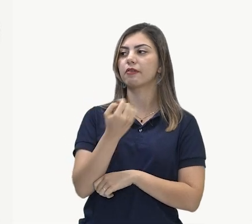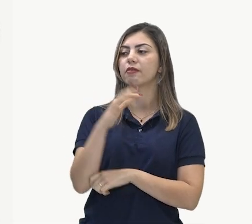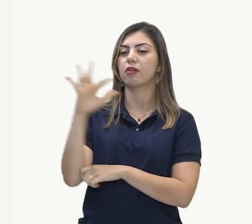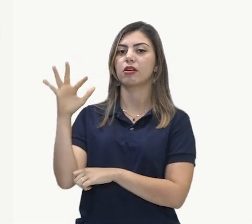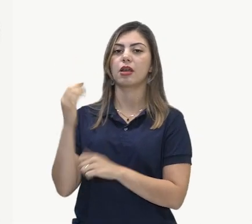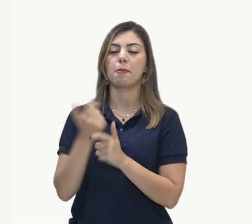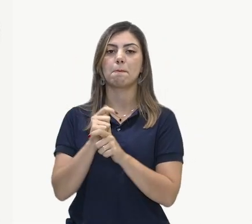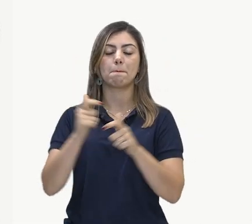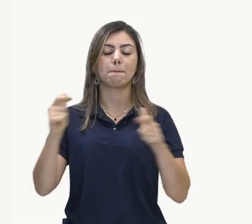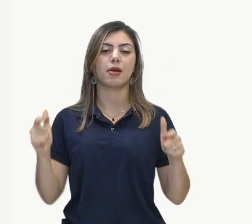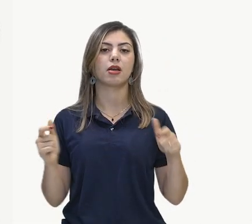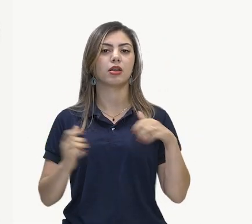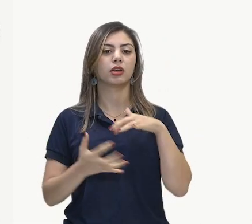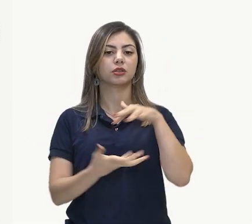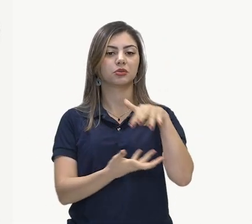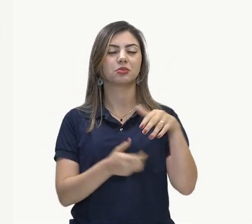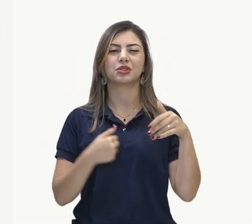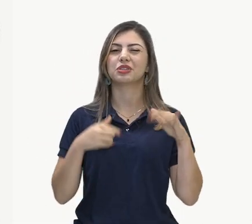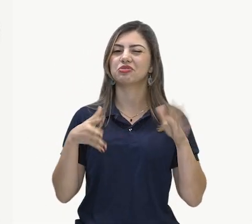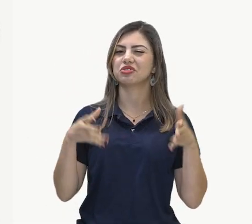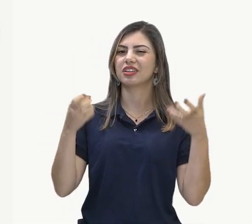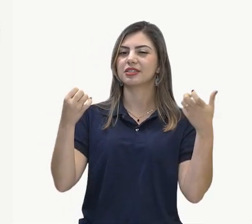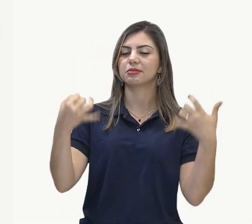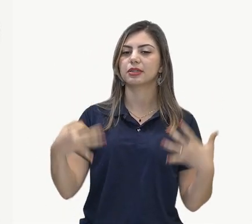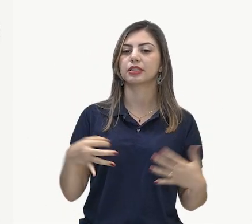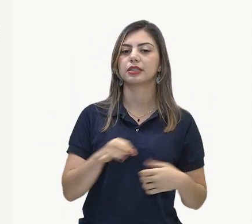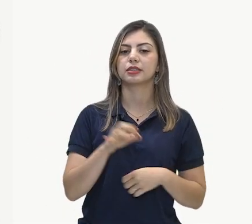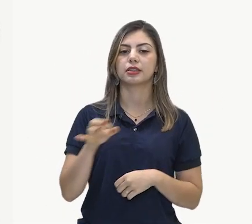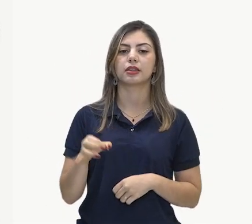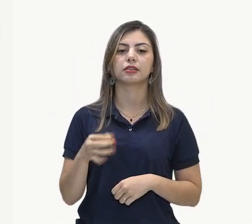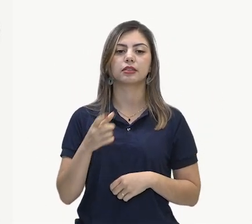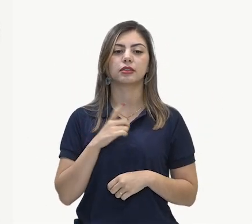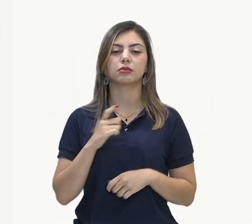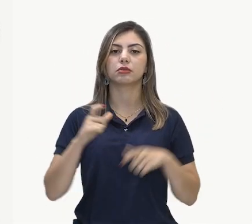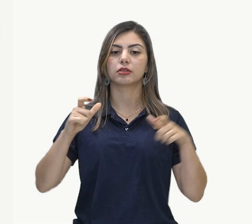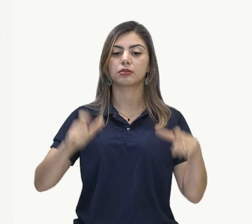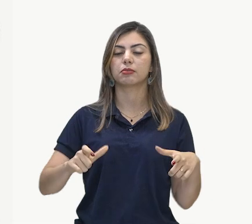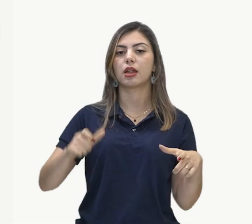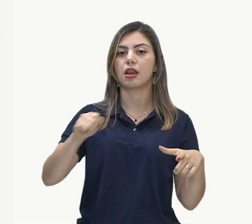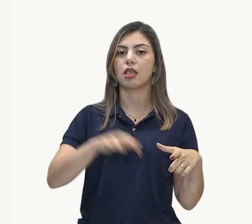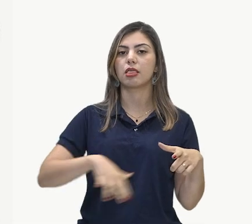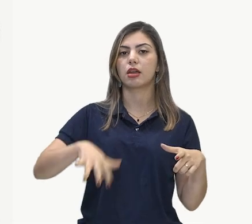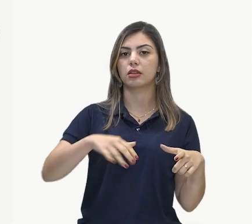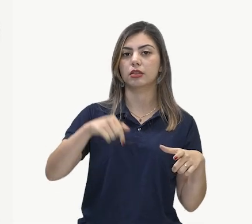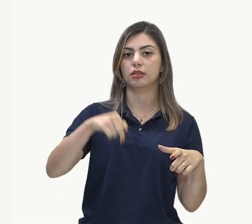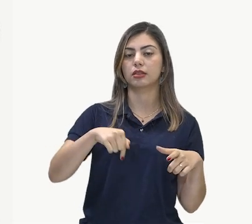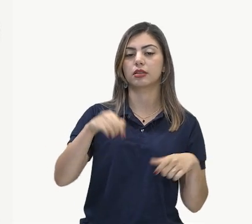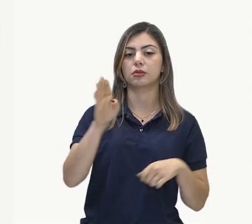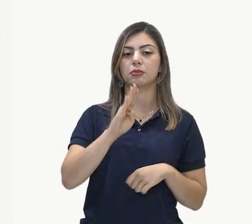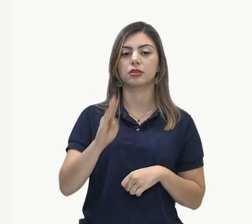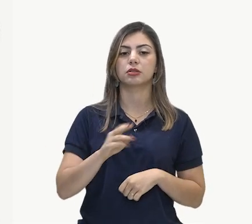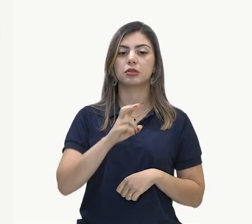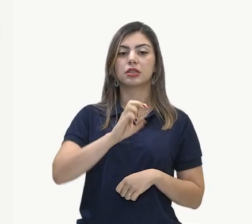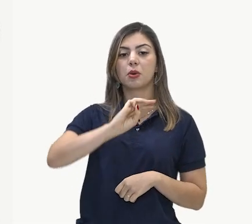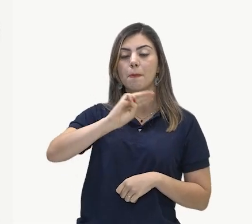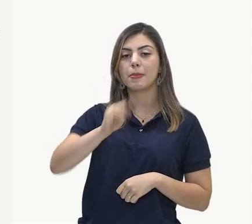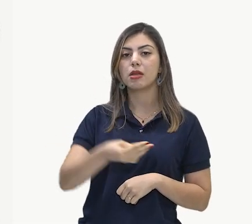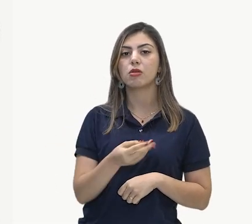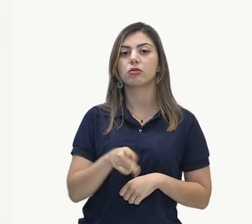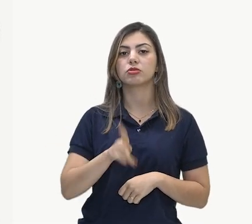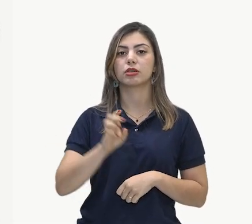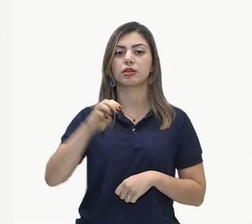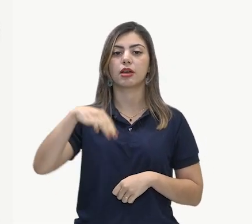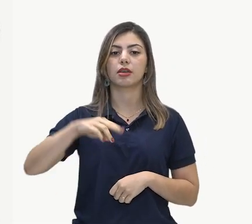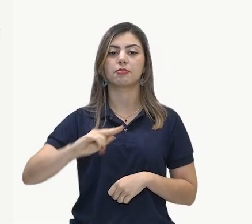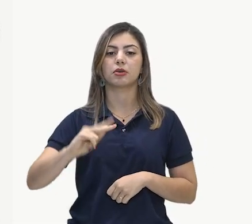floresta tropical do mundo, que eu já trouxe para vocês esse dado, abrange uma área dentro do Brasil de cerca de 5 milhões de quilômetros quadrados, e